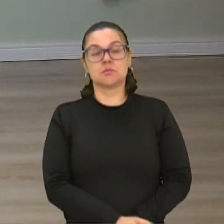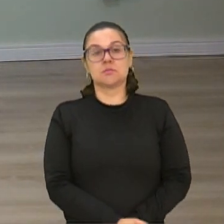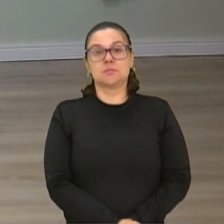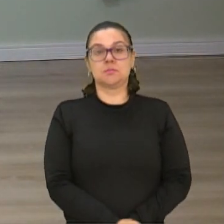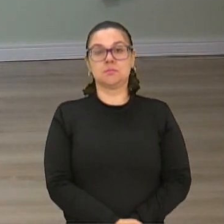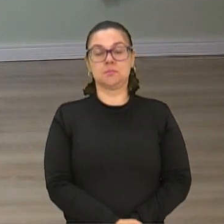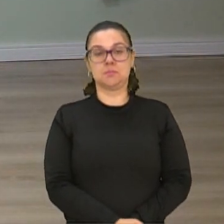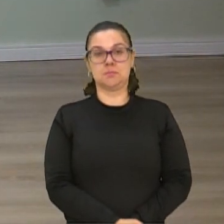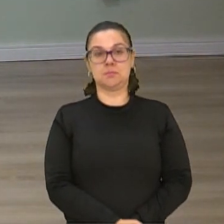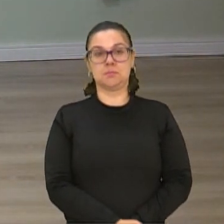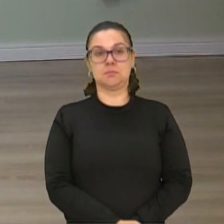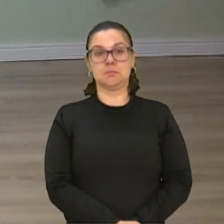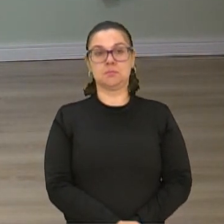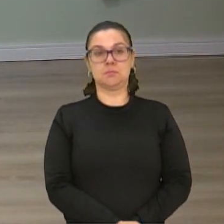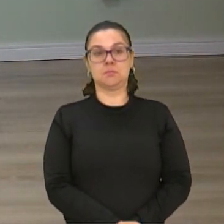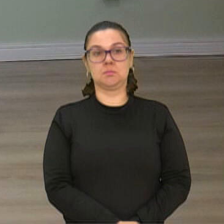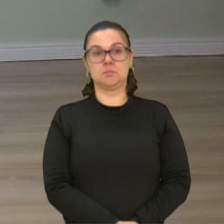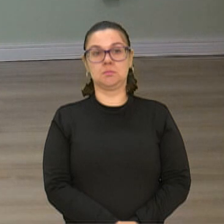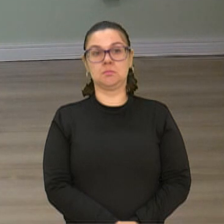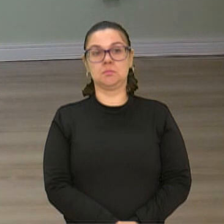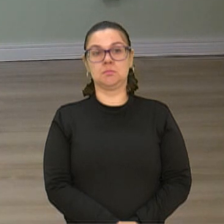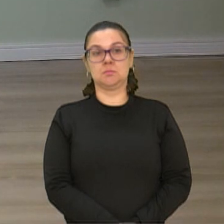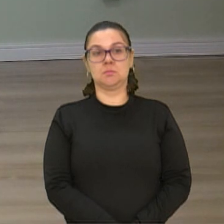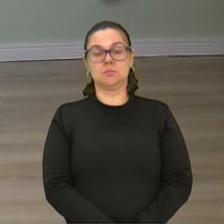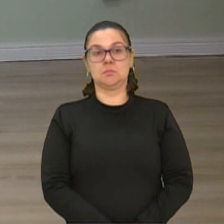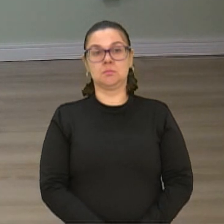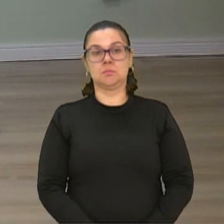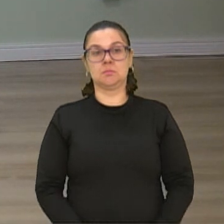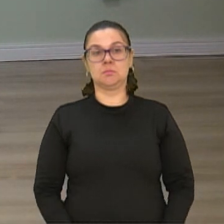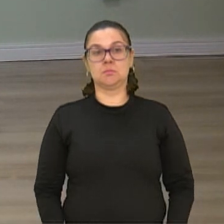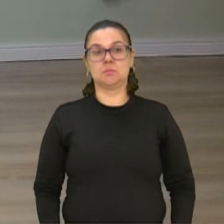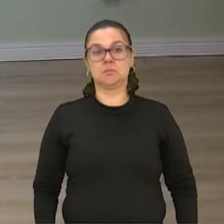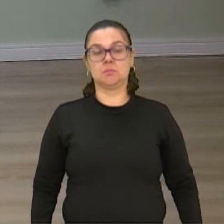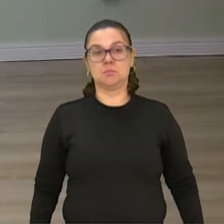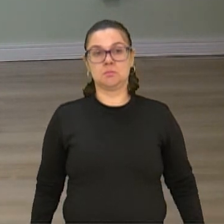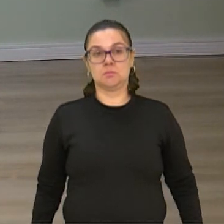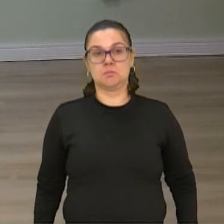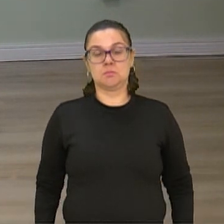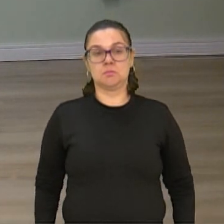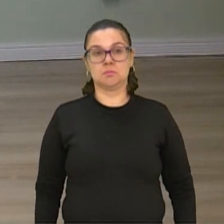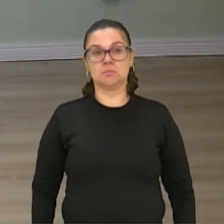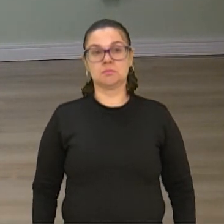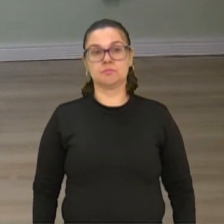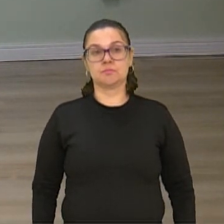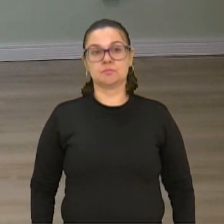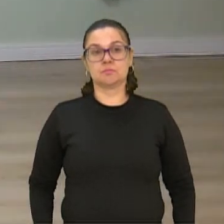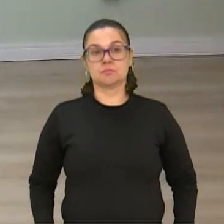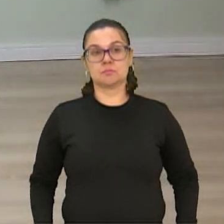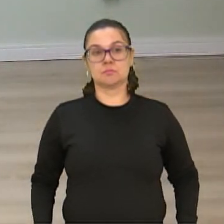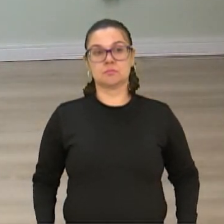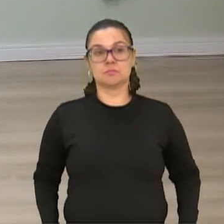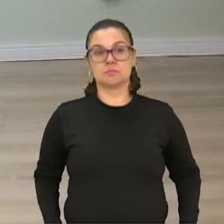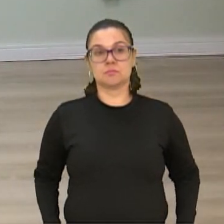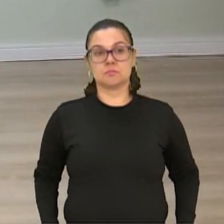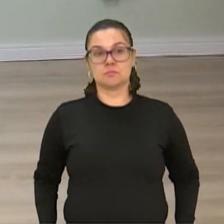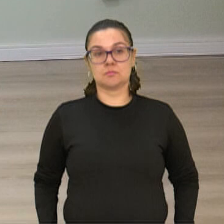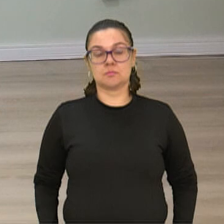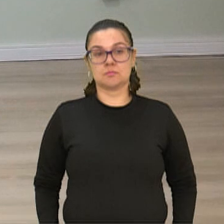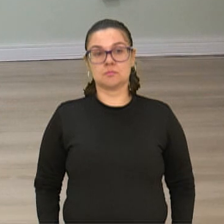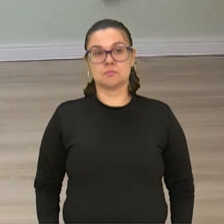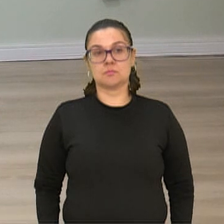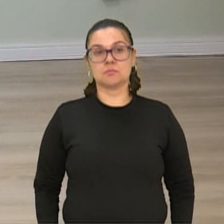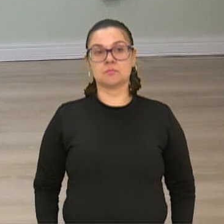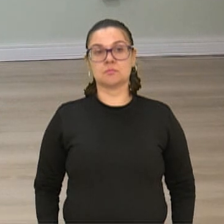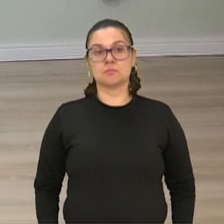gira para outra. Isso. E agora vai fazendo a bolinha